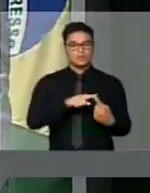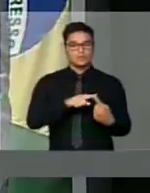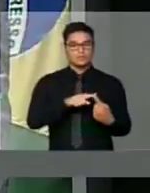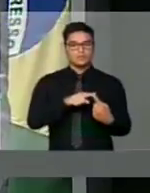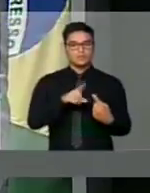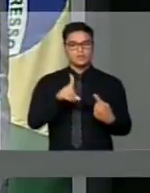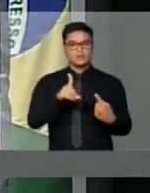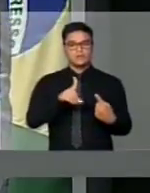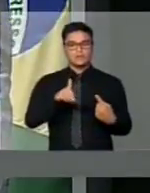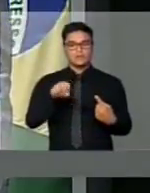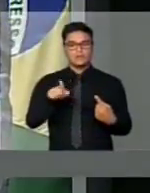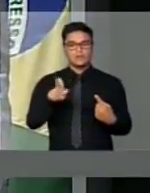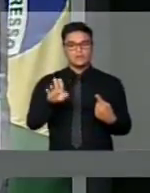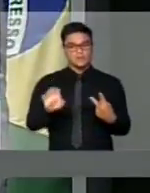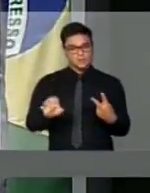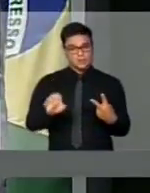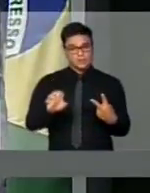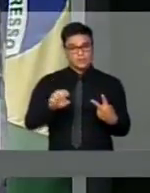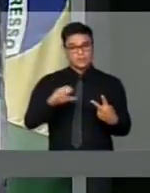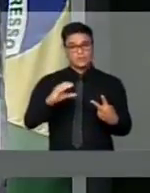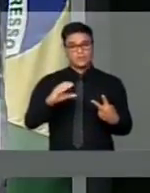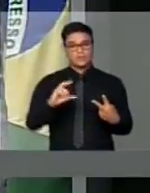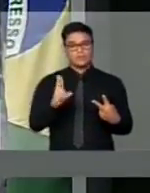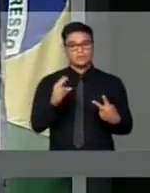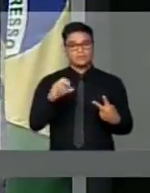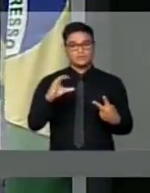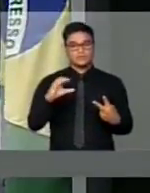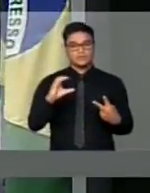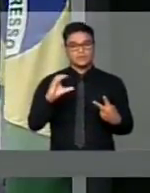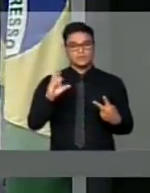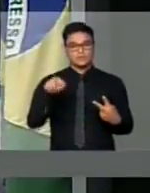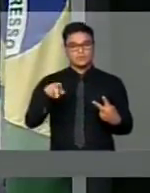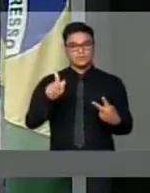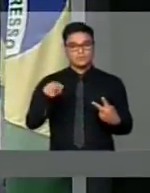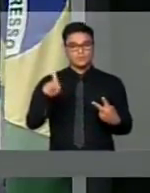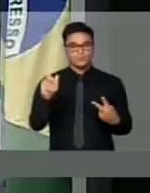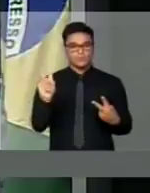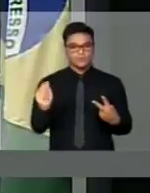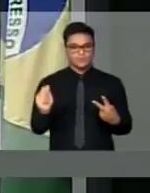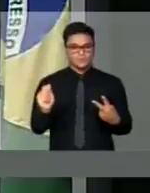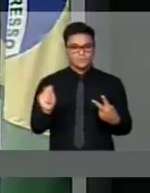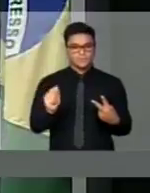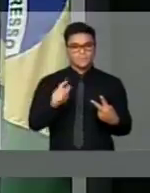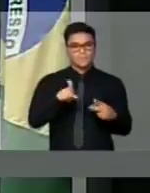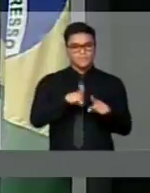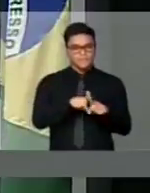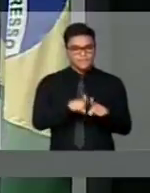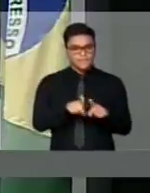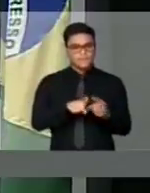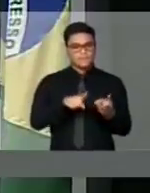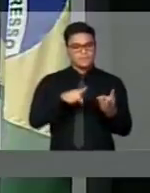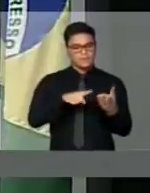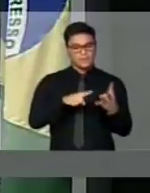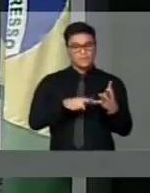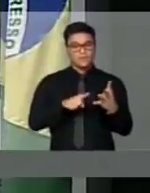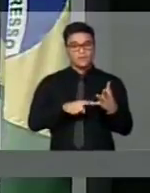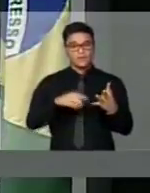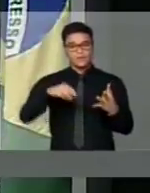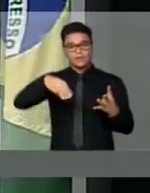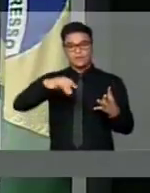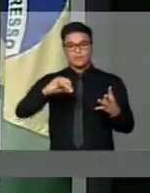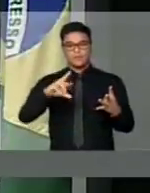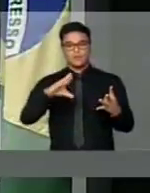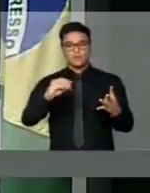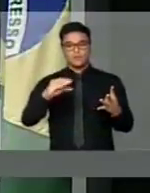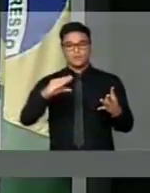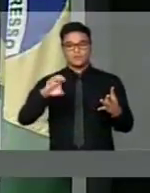da dengue e da chikungunya. E, consequentemente, os casos de microcefalia que têm